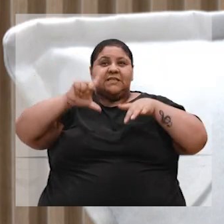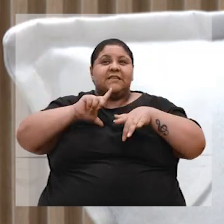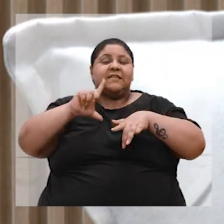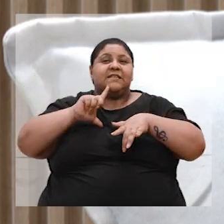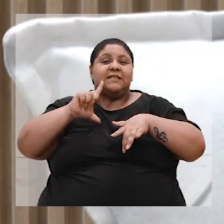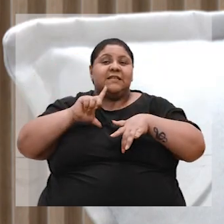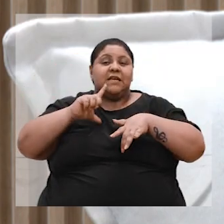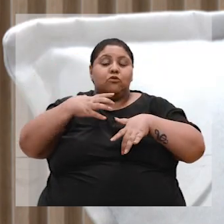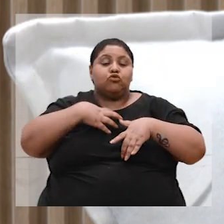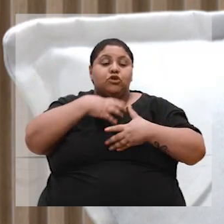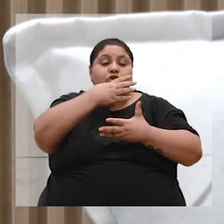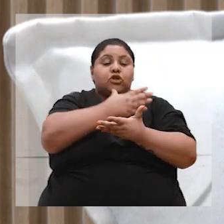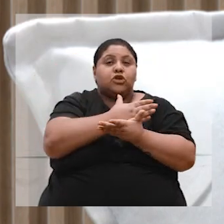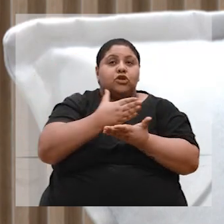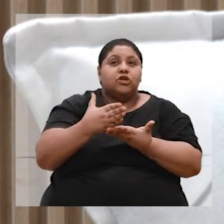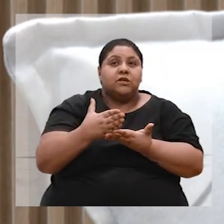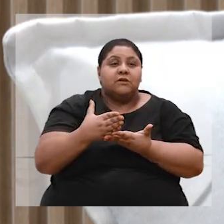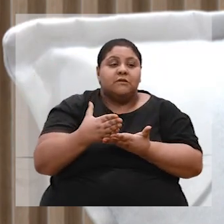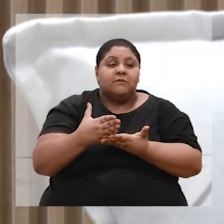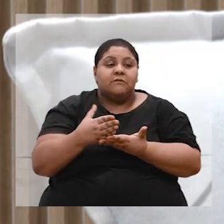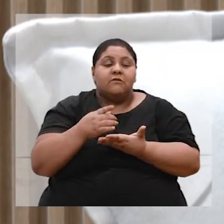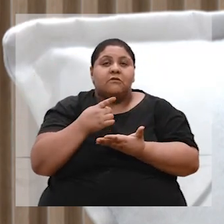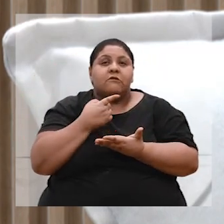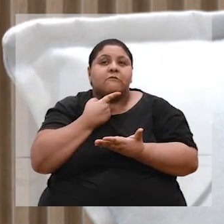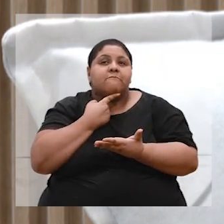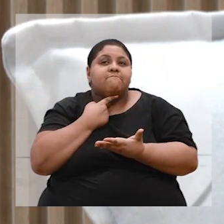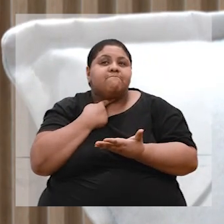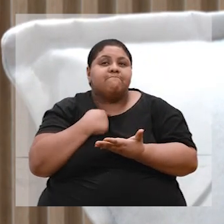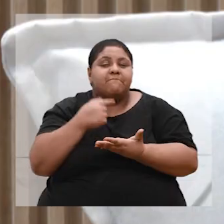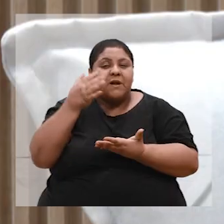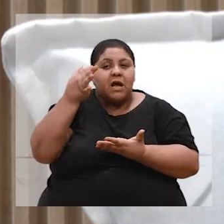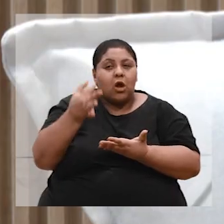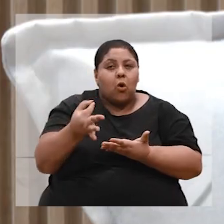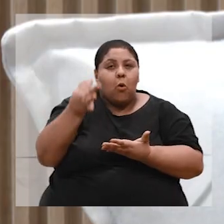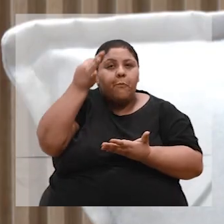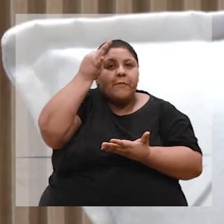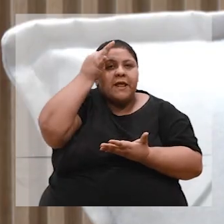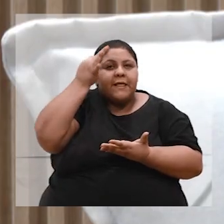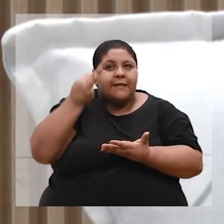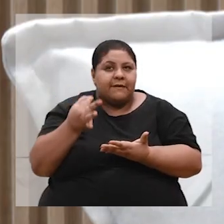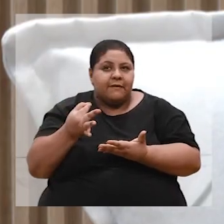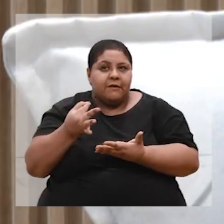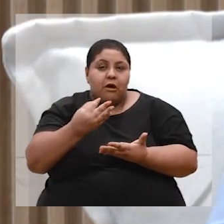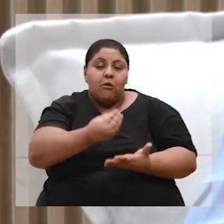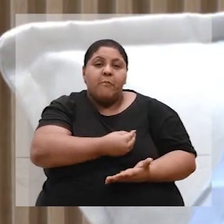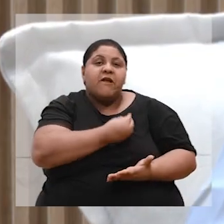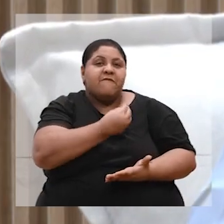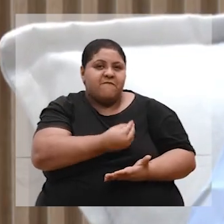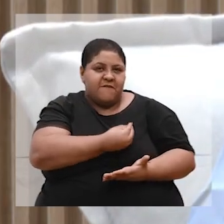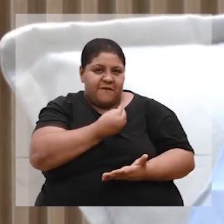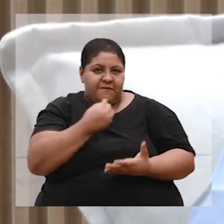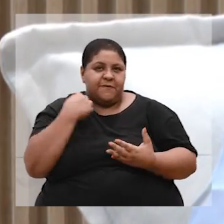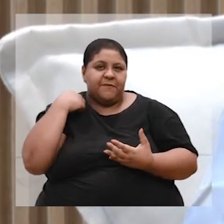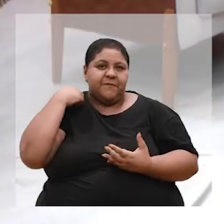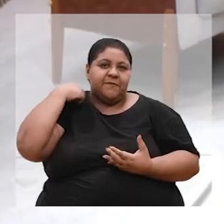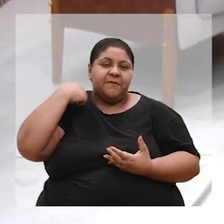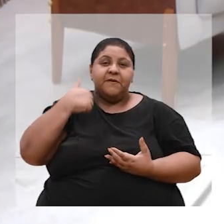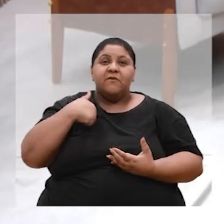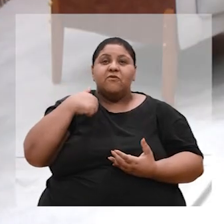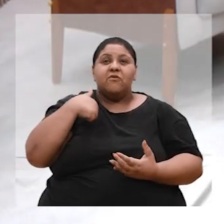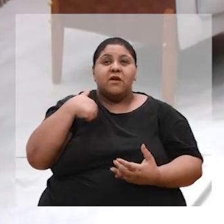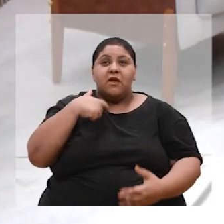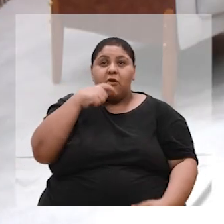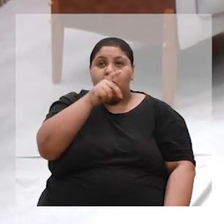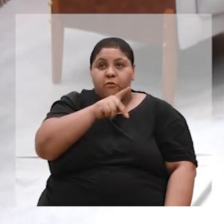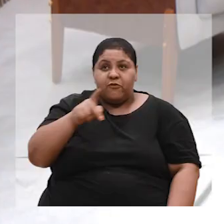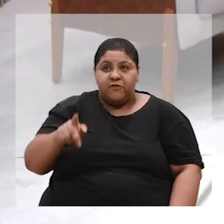a instrumentalização inicial para apreciar, para compreender, né? Para viver. Para viver. Eu